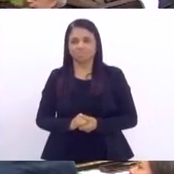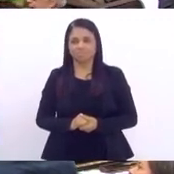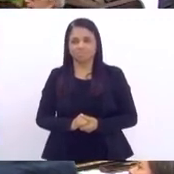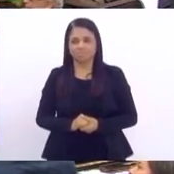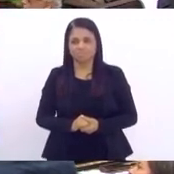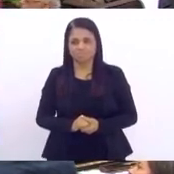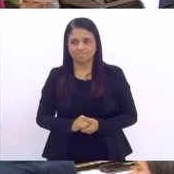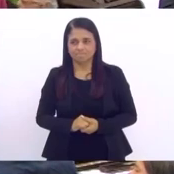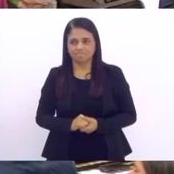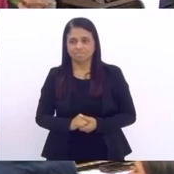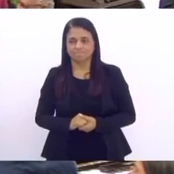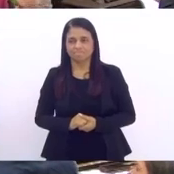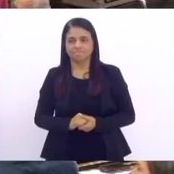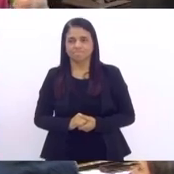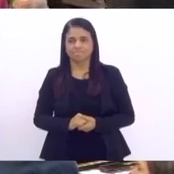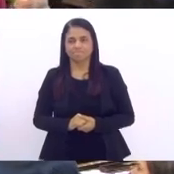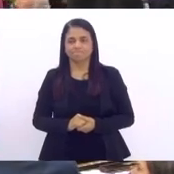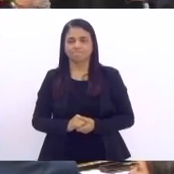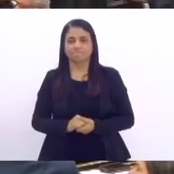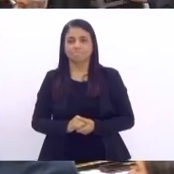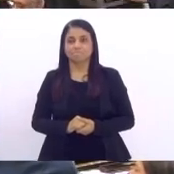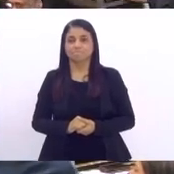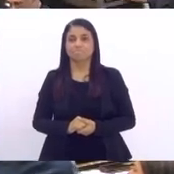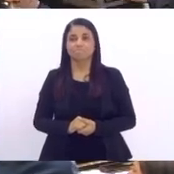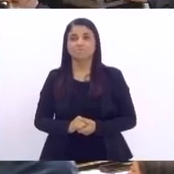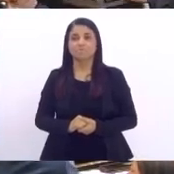Estou fazendo Vossa Excelência emagrecer hoje, hein, Dedé?